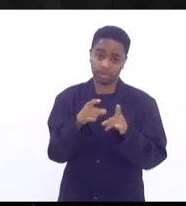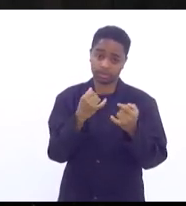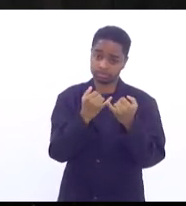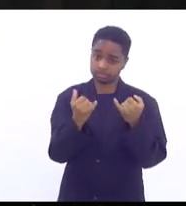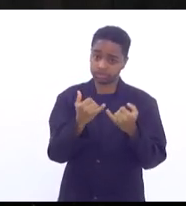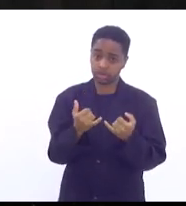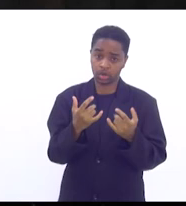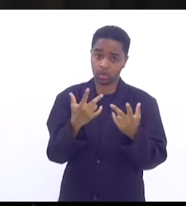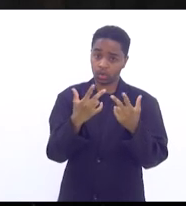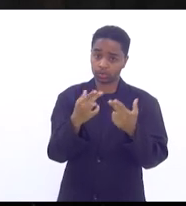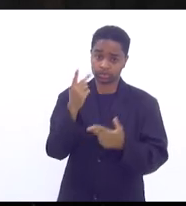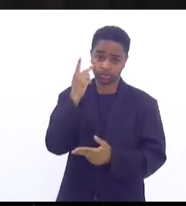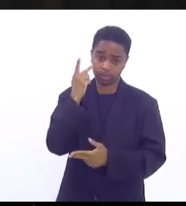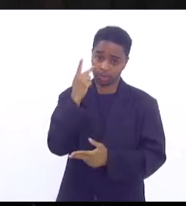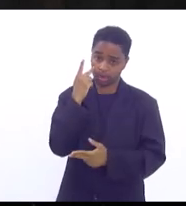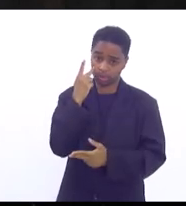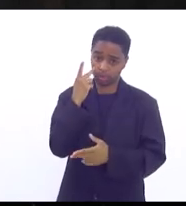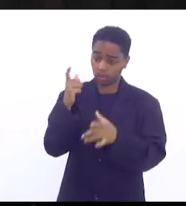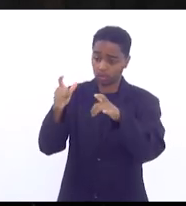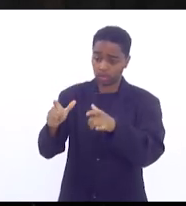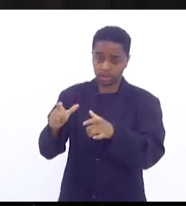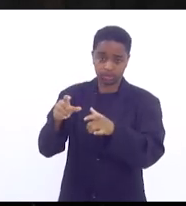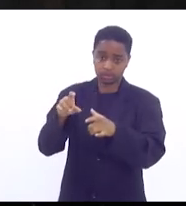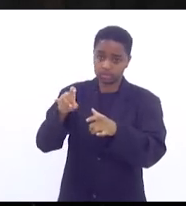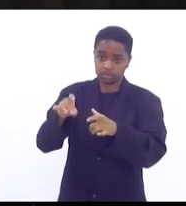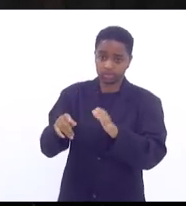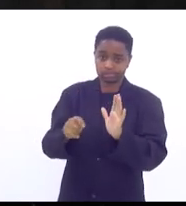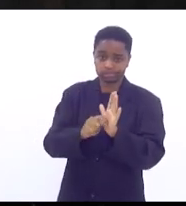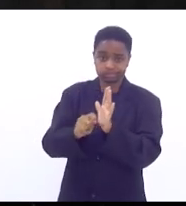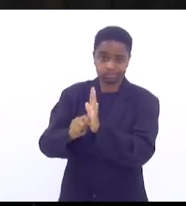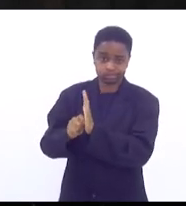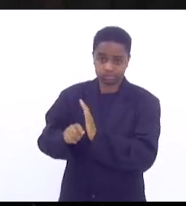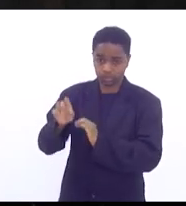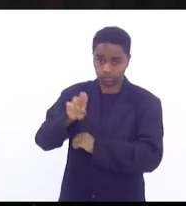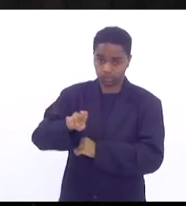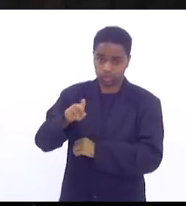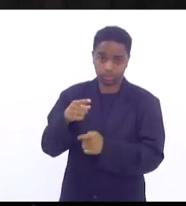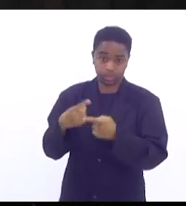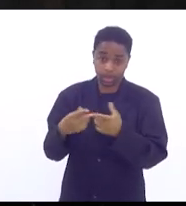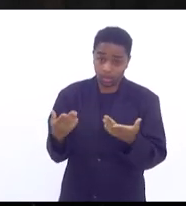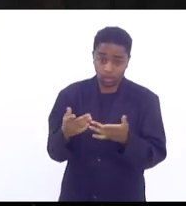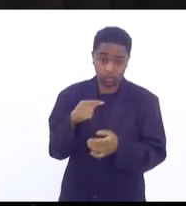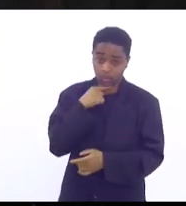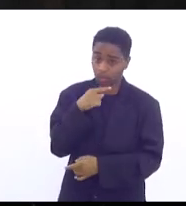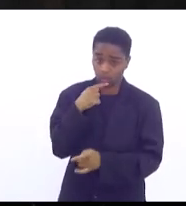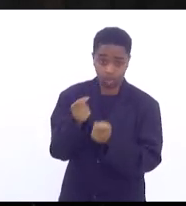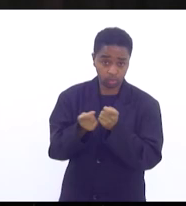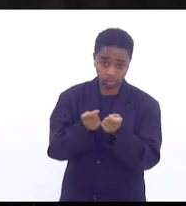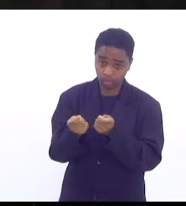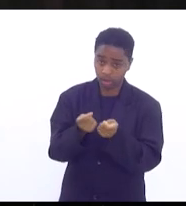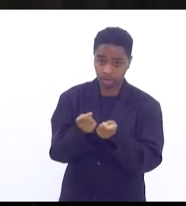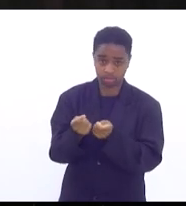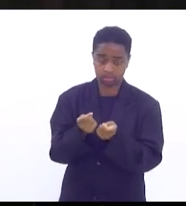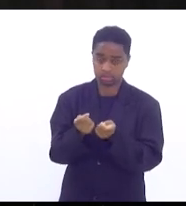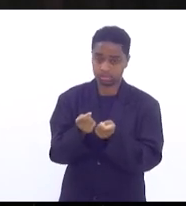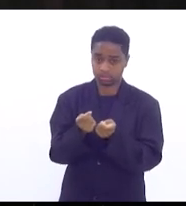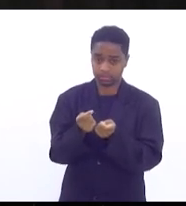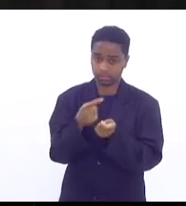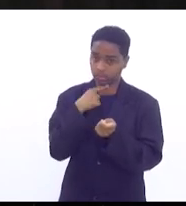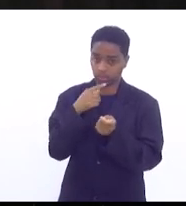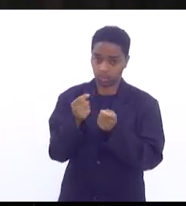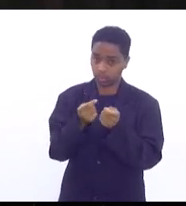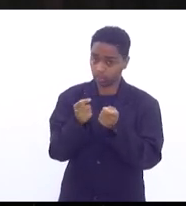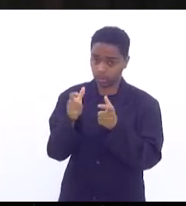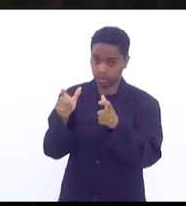Paulo, que hoje perdeu totalmente o controle, as autoridades não conseguem ter um controle sobre